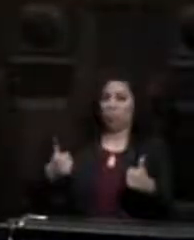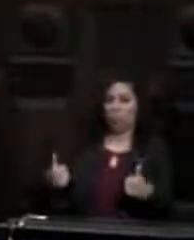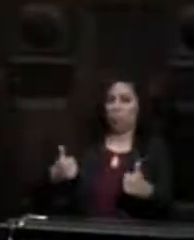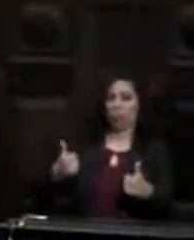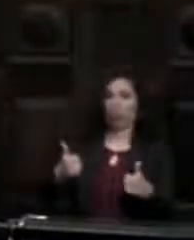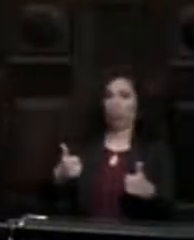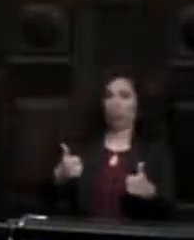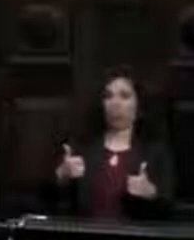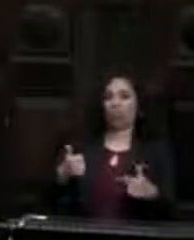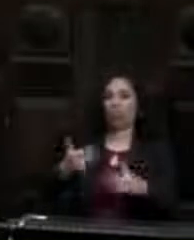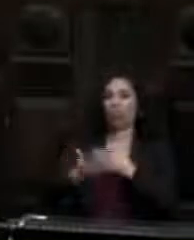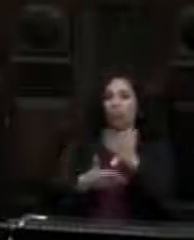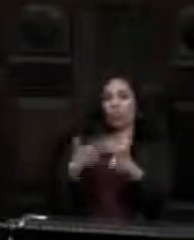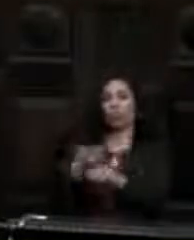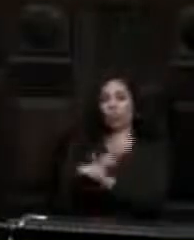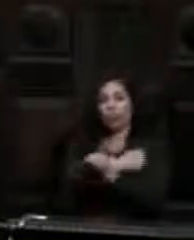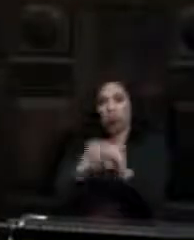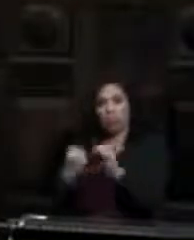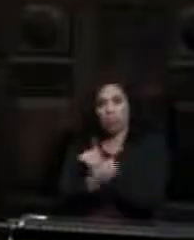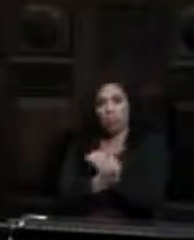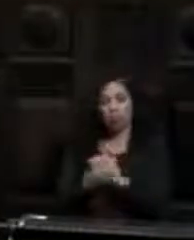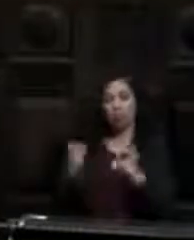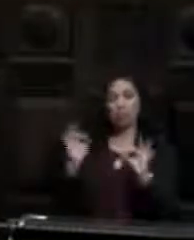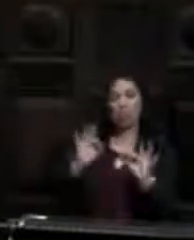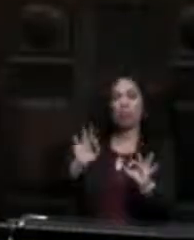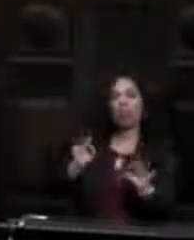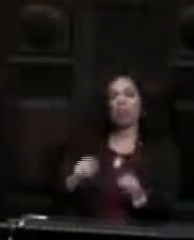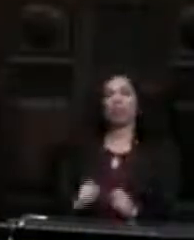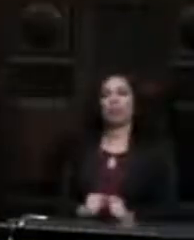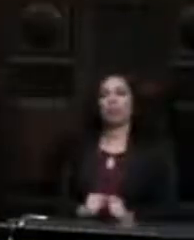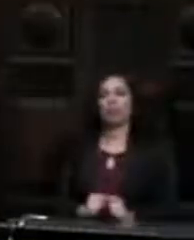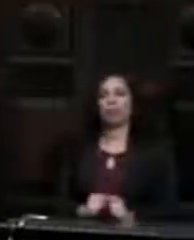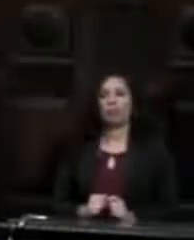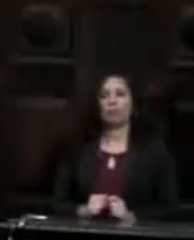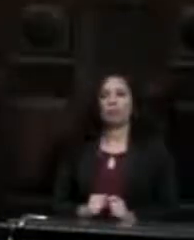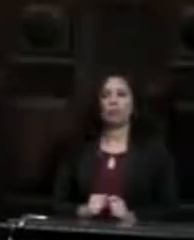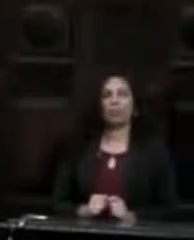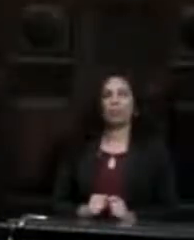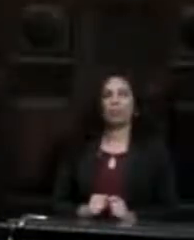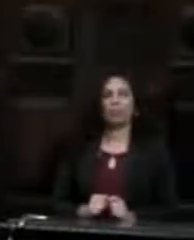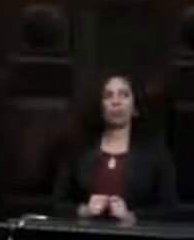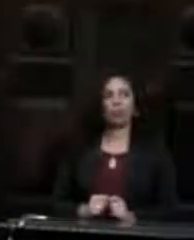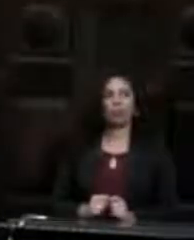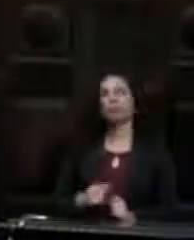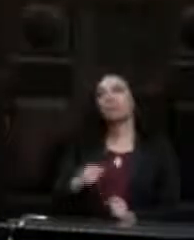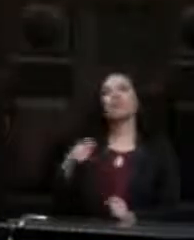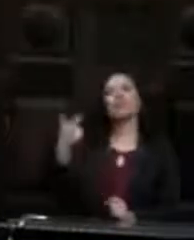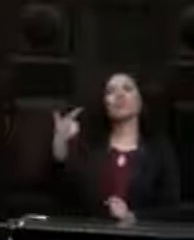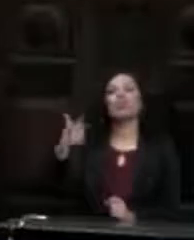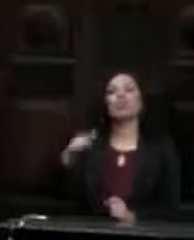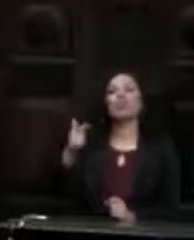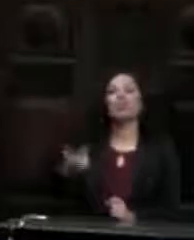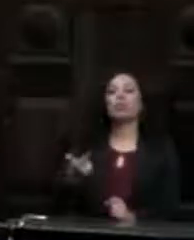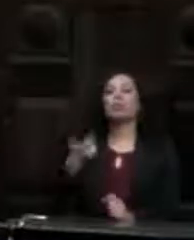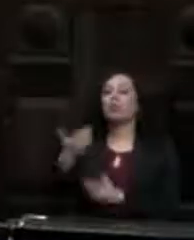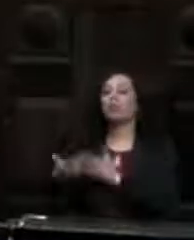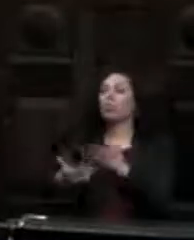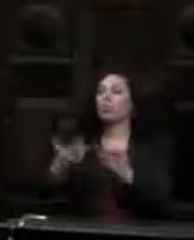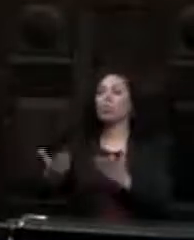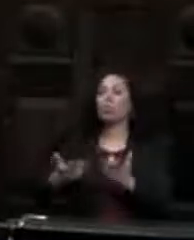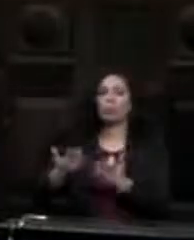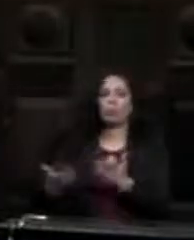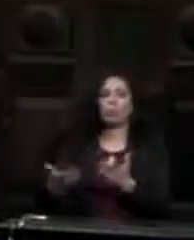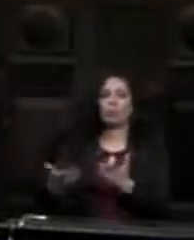necessidade básica sua, não tem atendimento na política pública